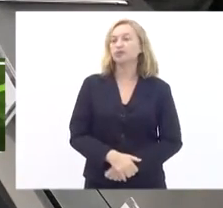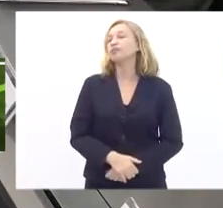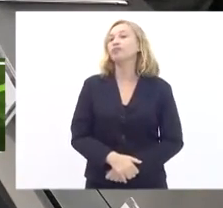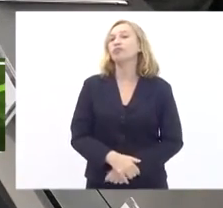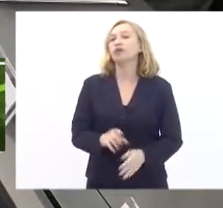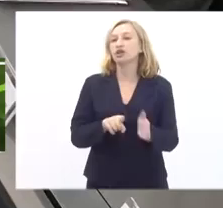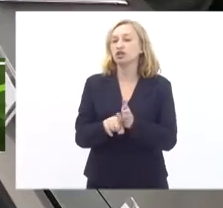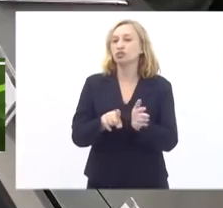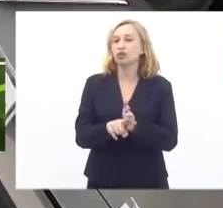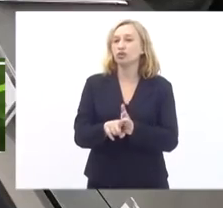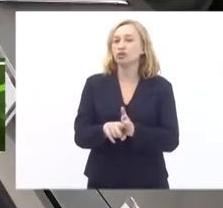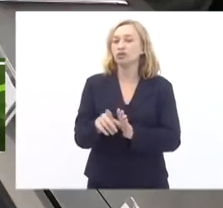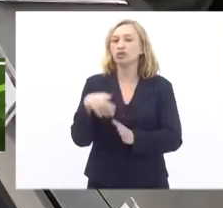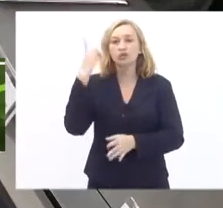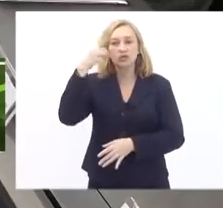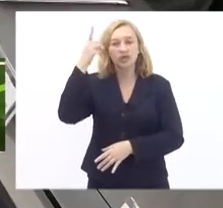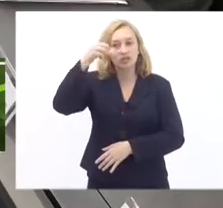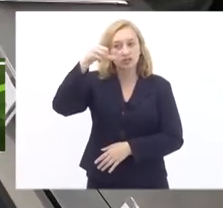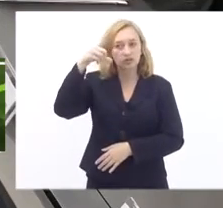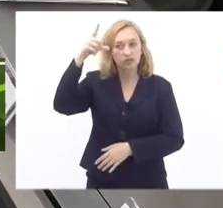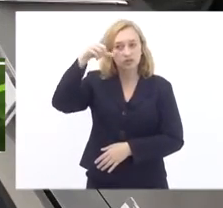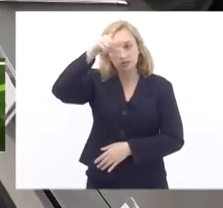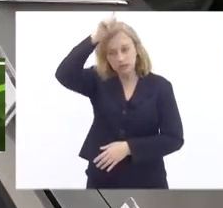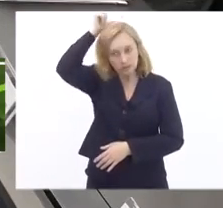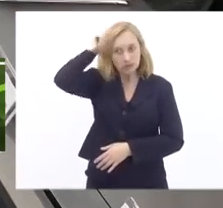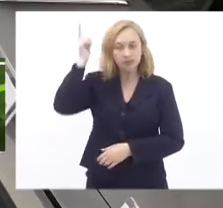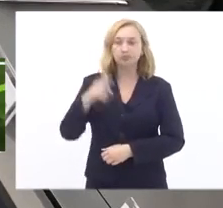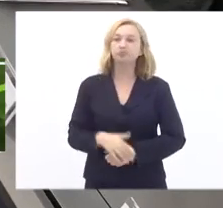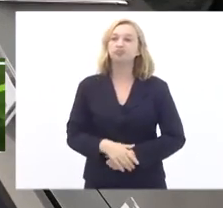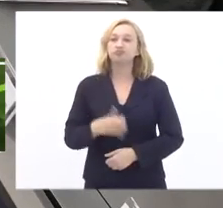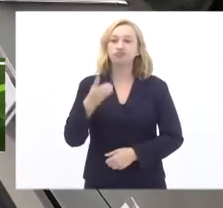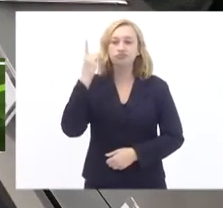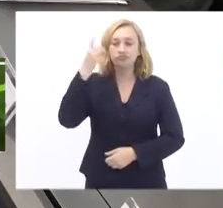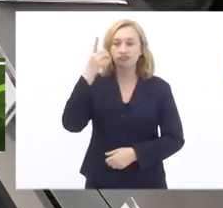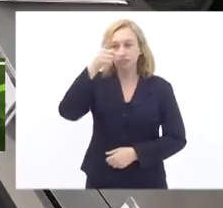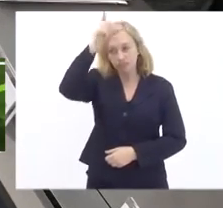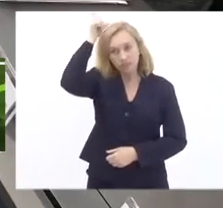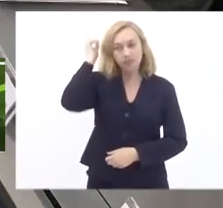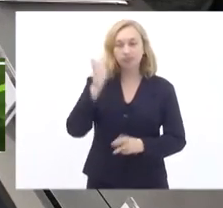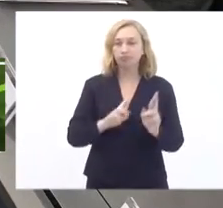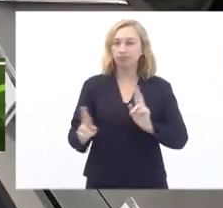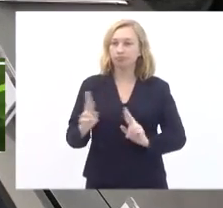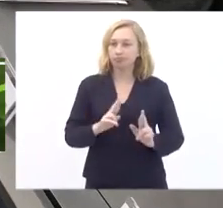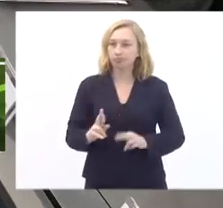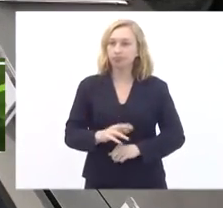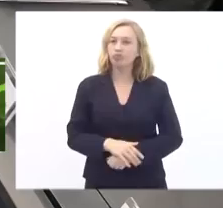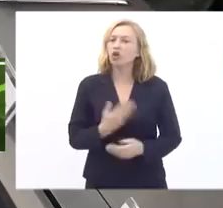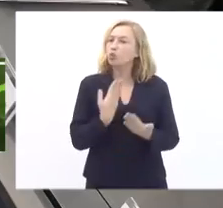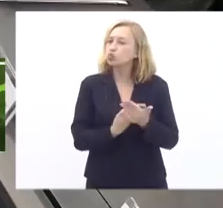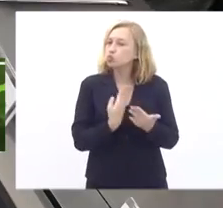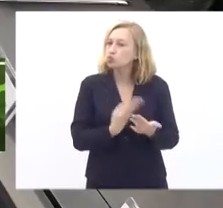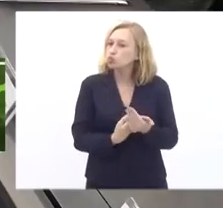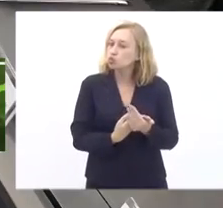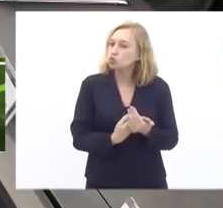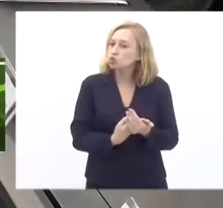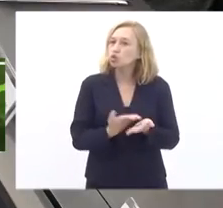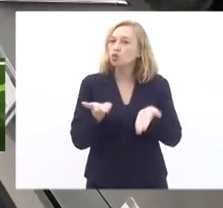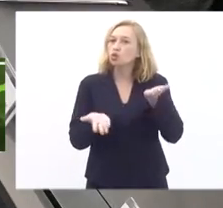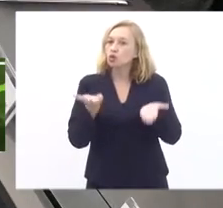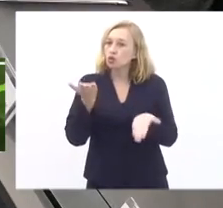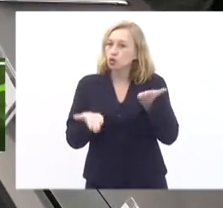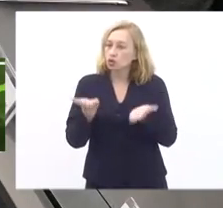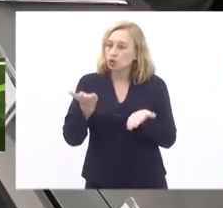fez em relação à fala dele. Deputado Luiz Paulo, com relação ao estudo sobre o